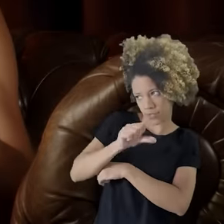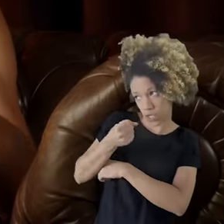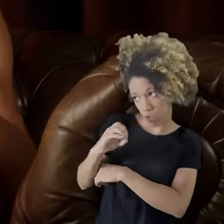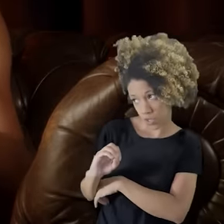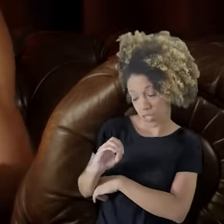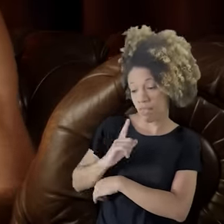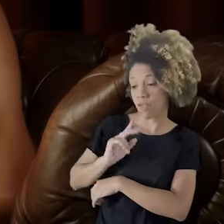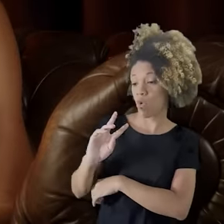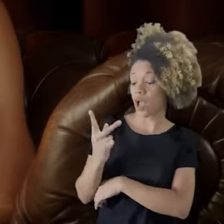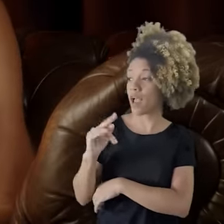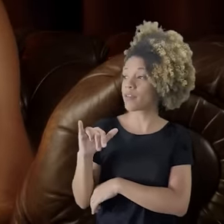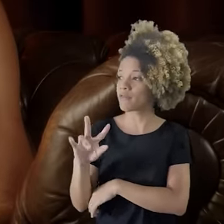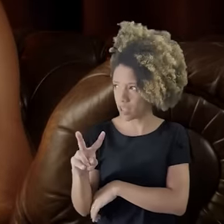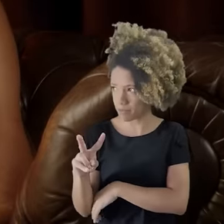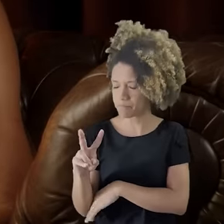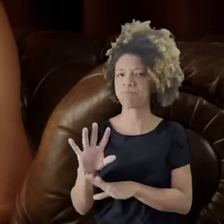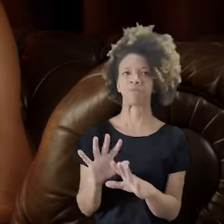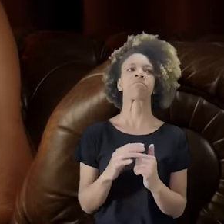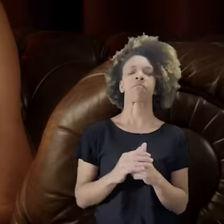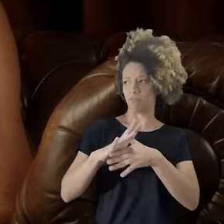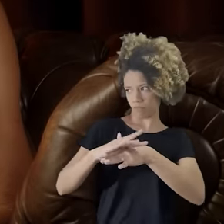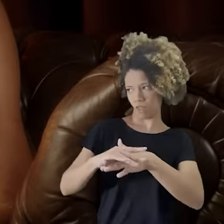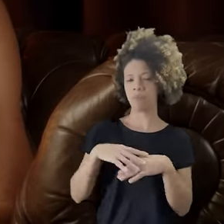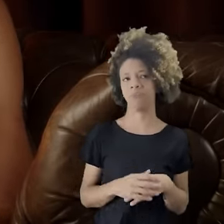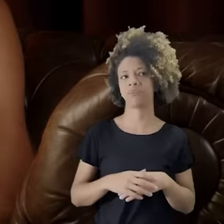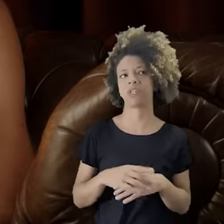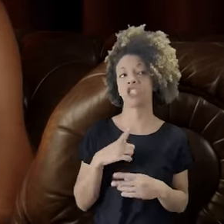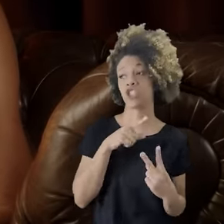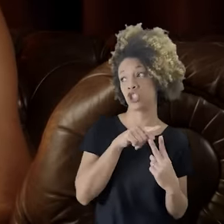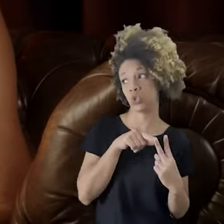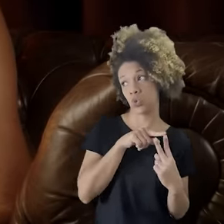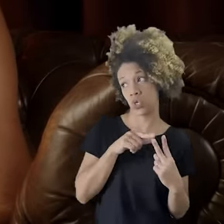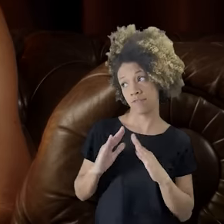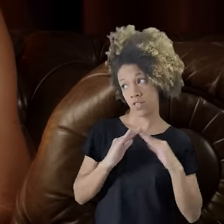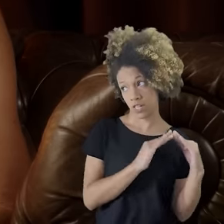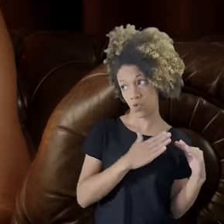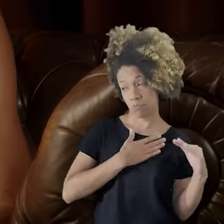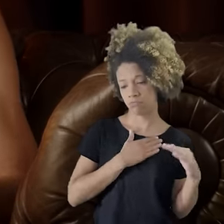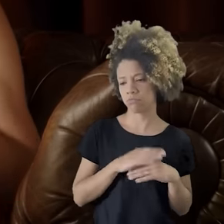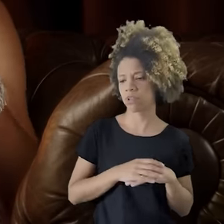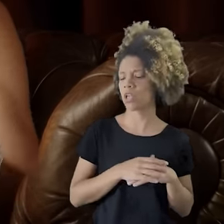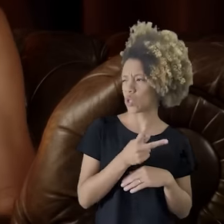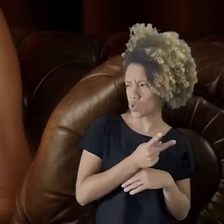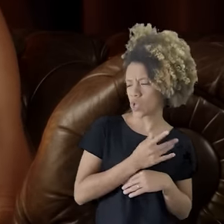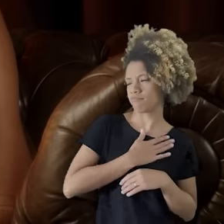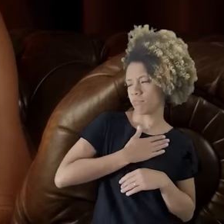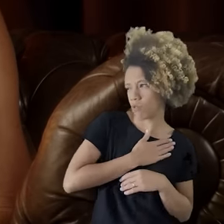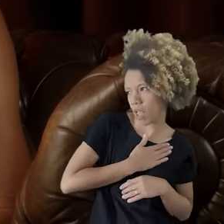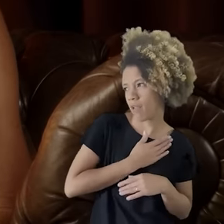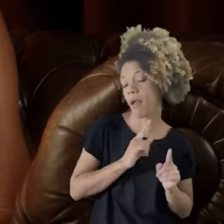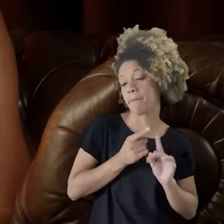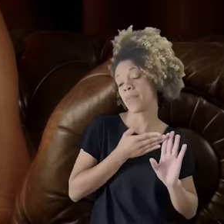entrou o HIV aí tinha tinha dois vizinhos né que se gostavam né